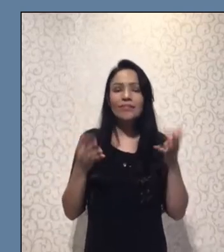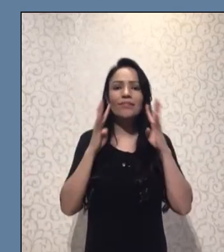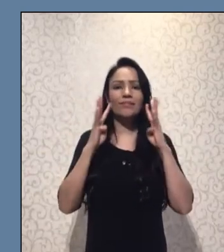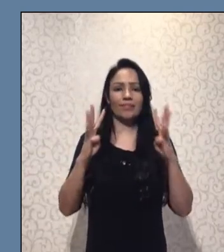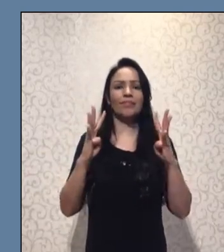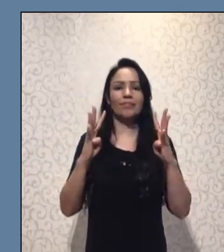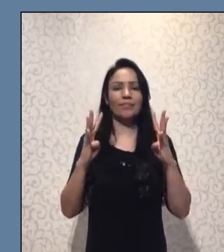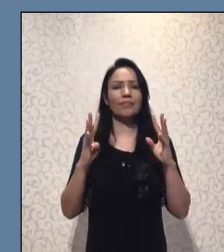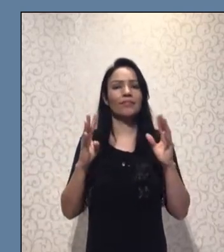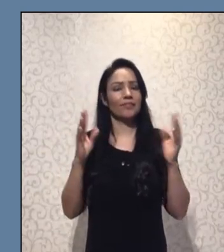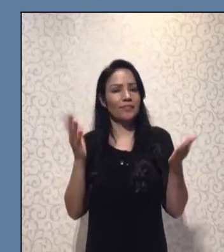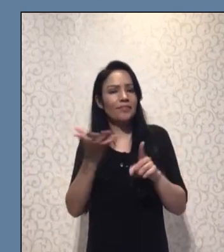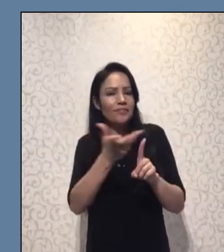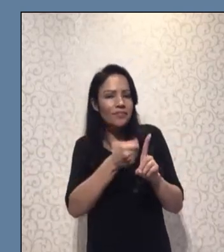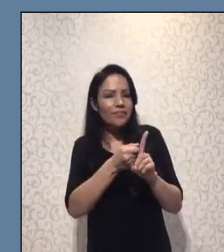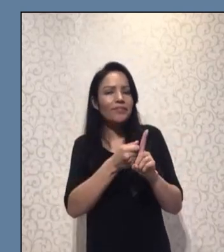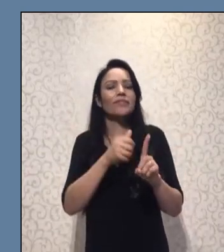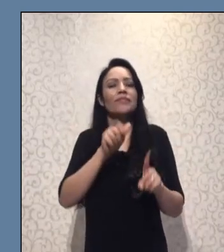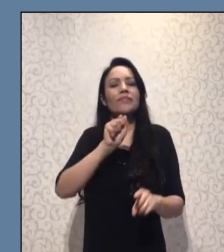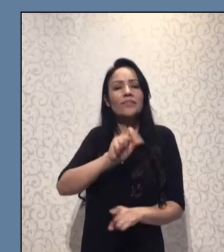obra do Almeida Júnior, que